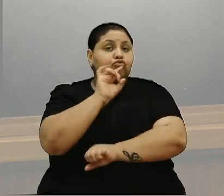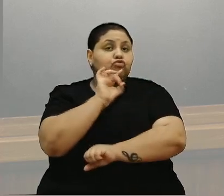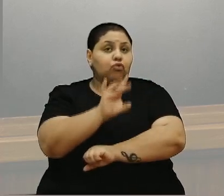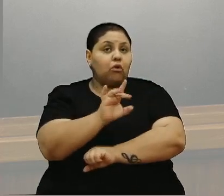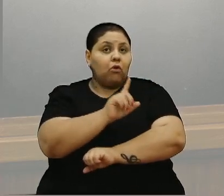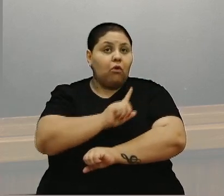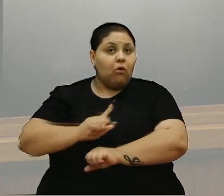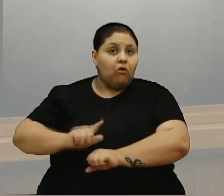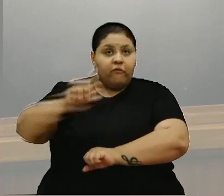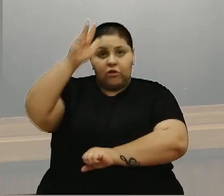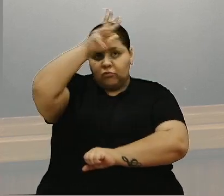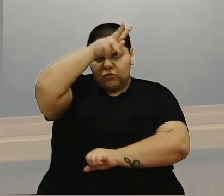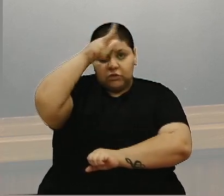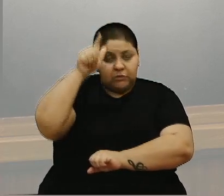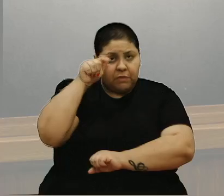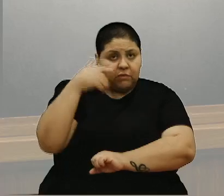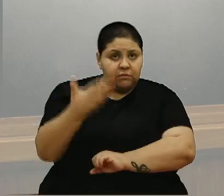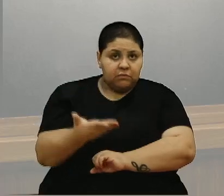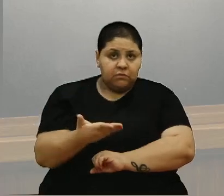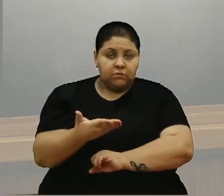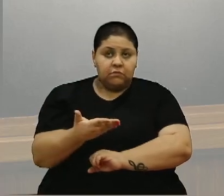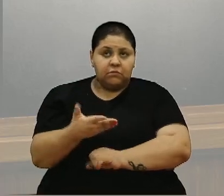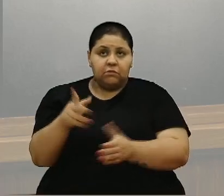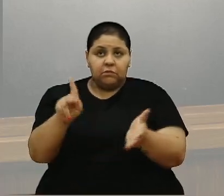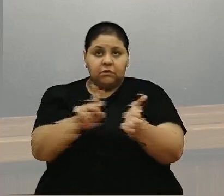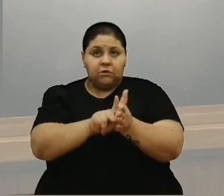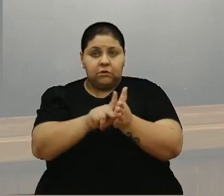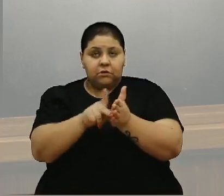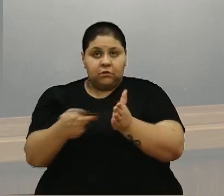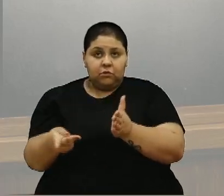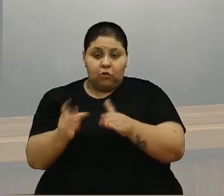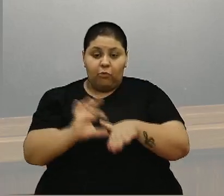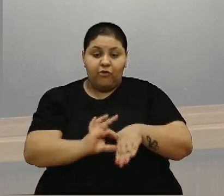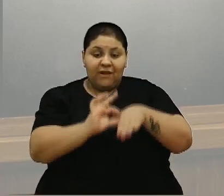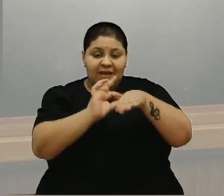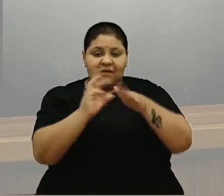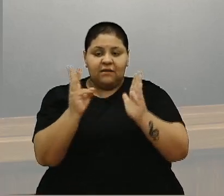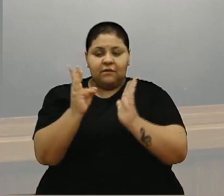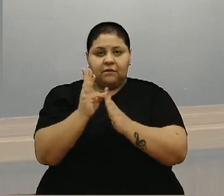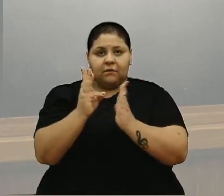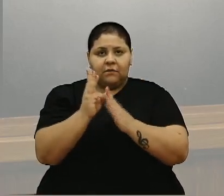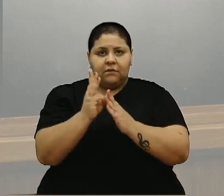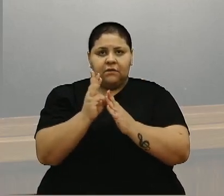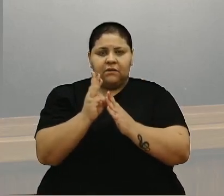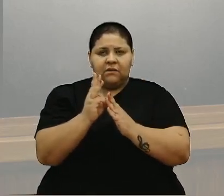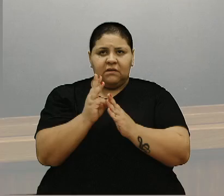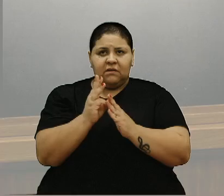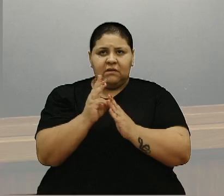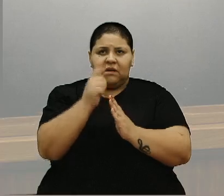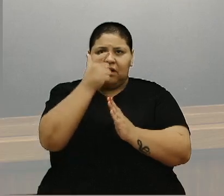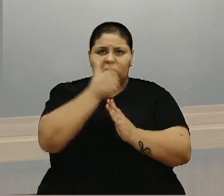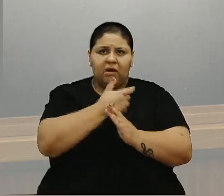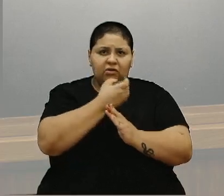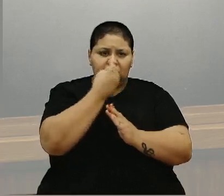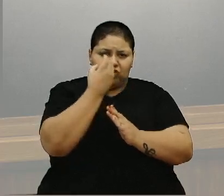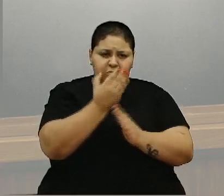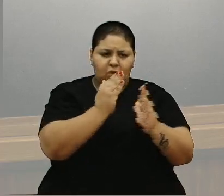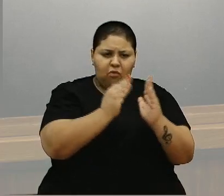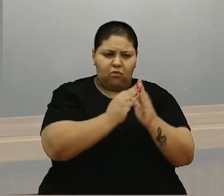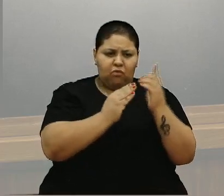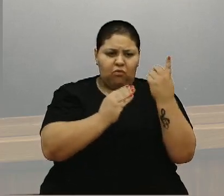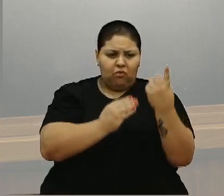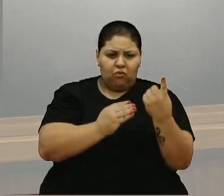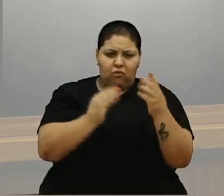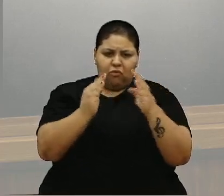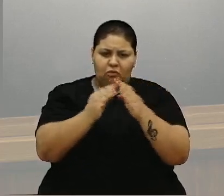governo municipal. Sendo que o próprio cacique dizia, mas não era bom botar residência 1,